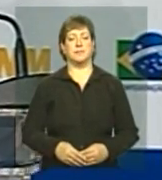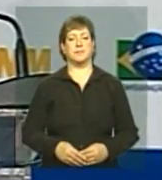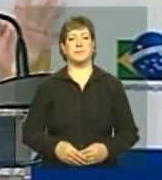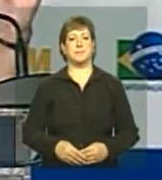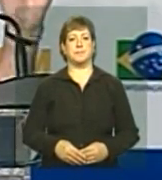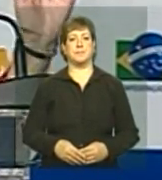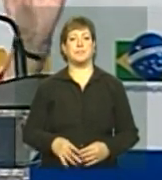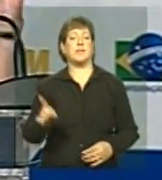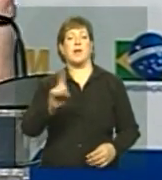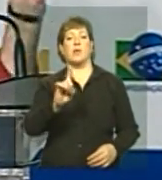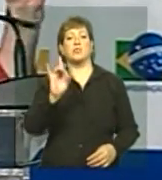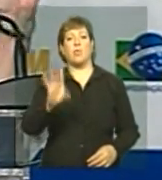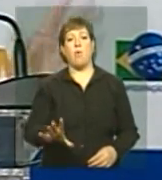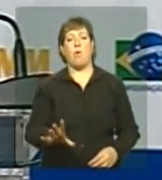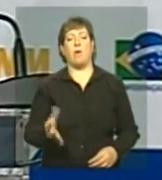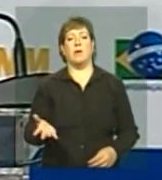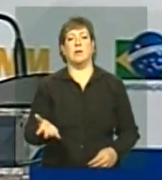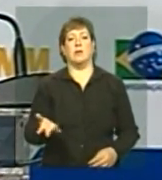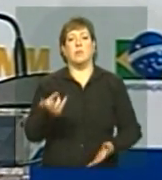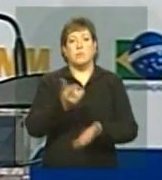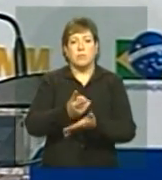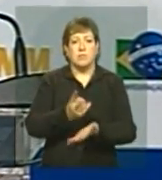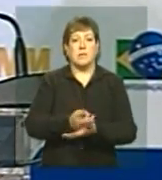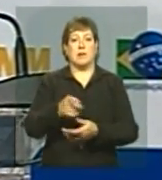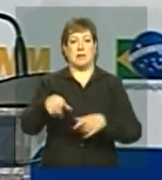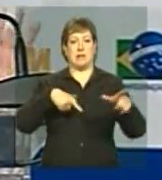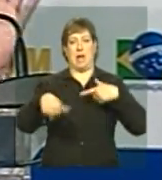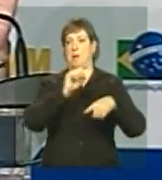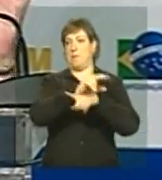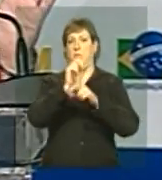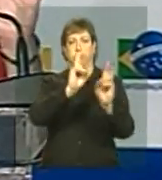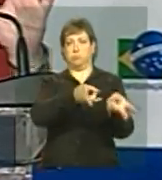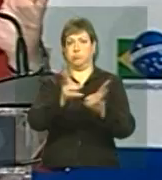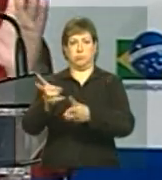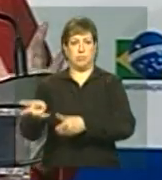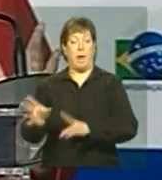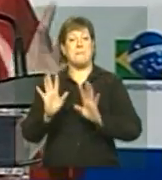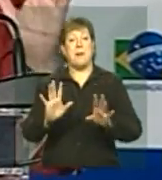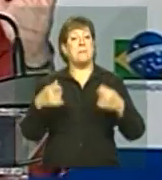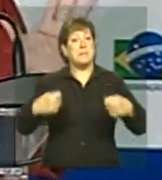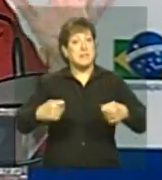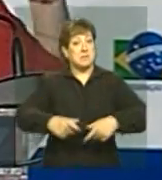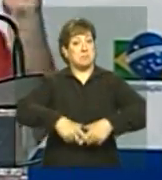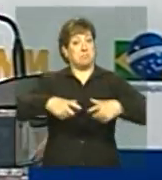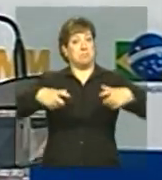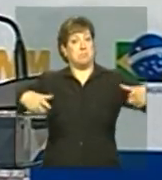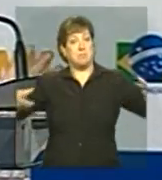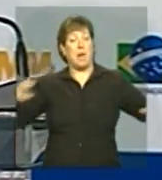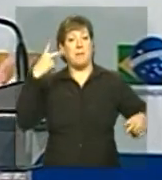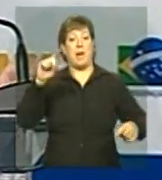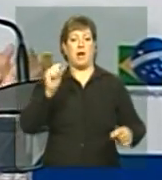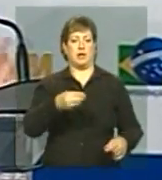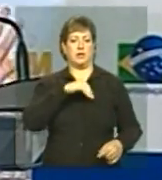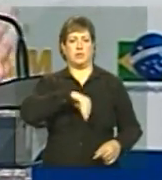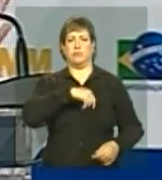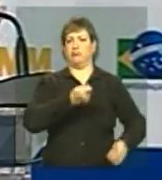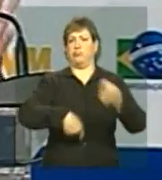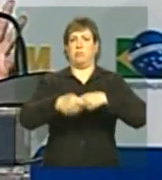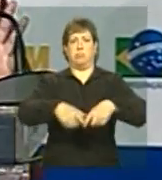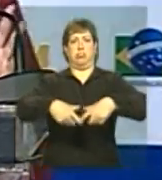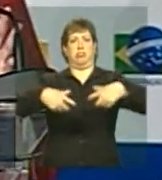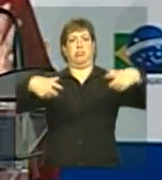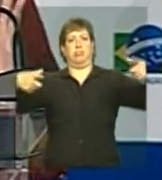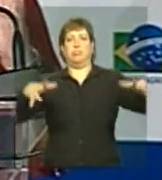não só manter esse nível de empregos, mas ele tem de crescer para poder distribuir riqueza. O